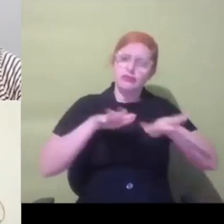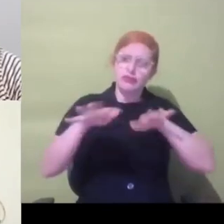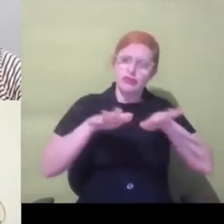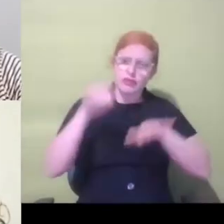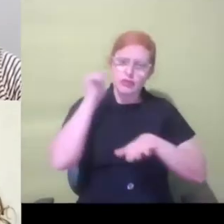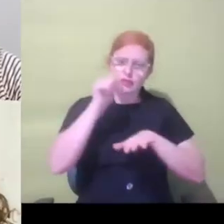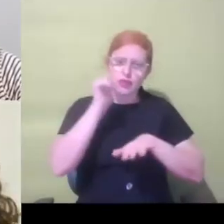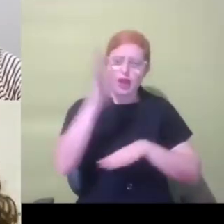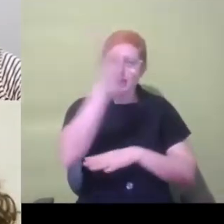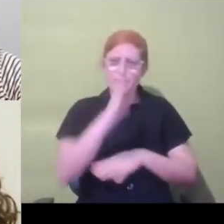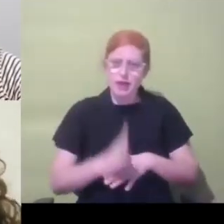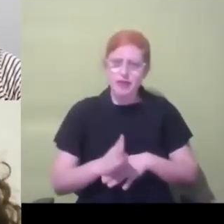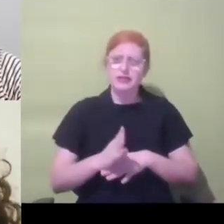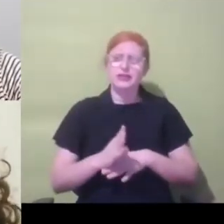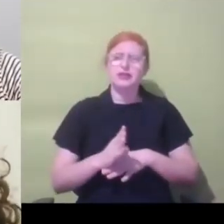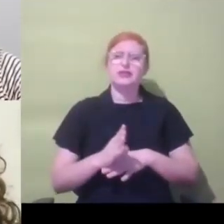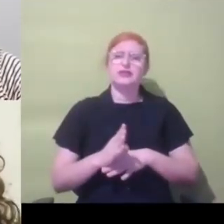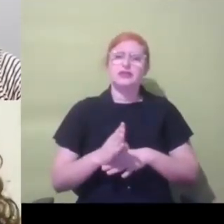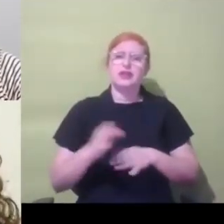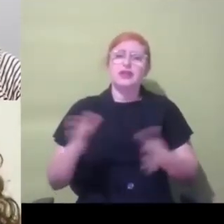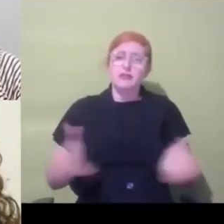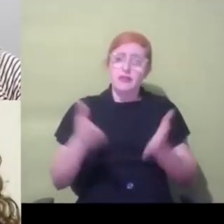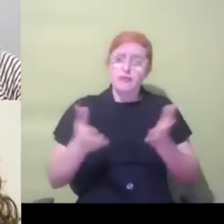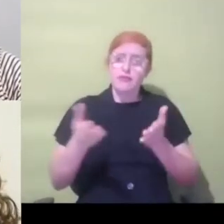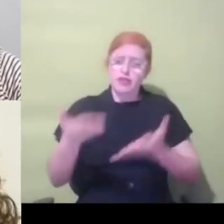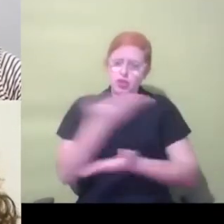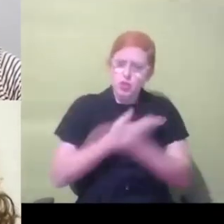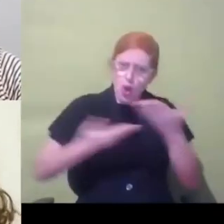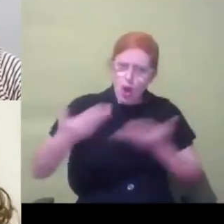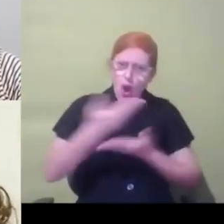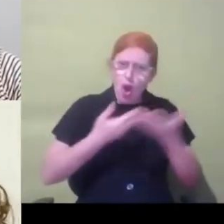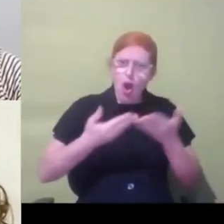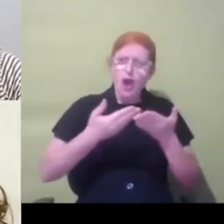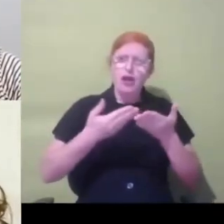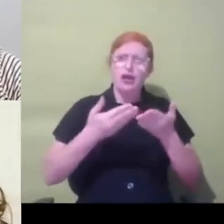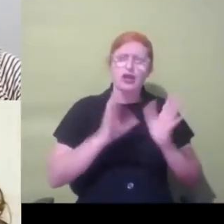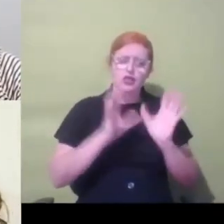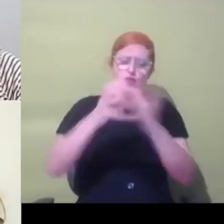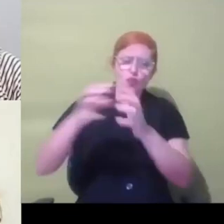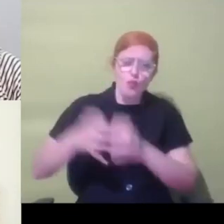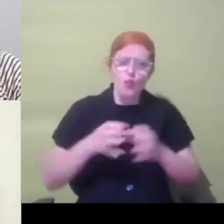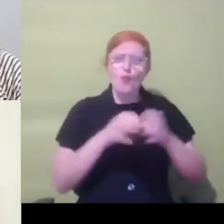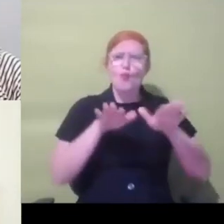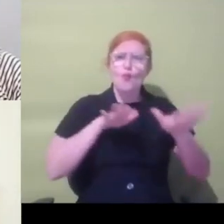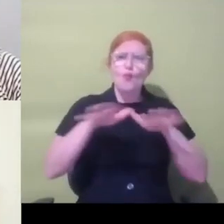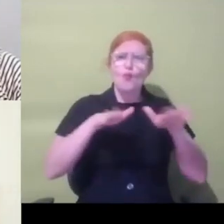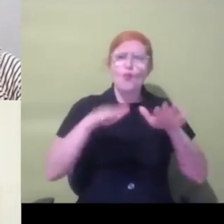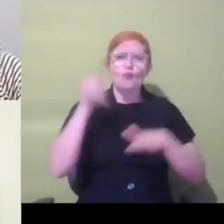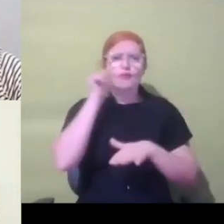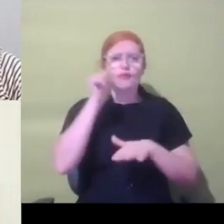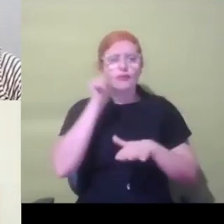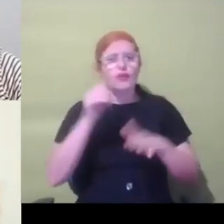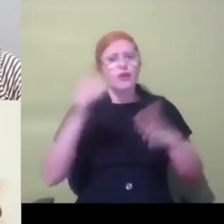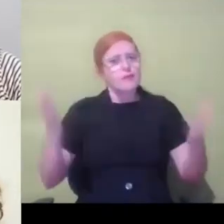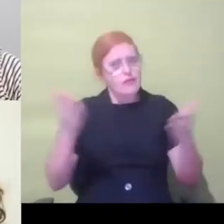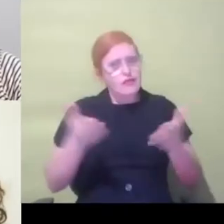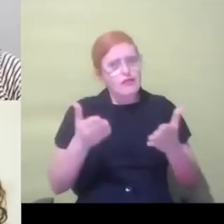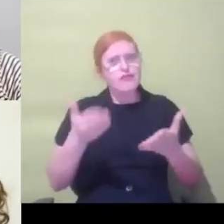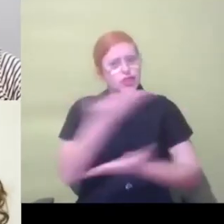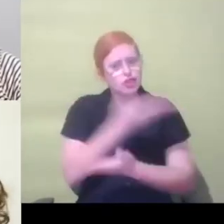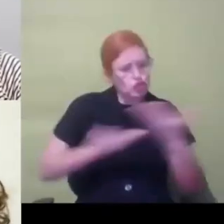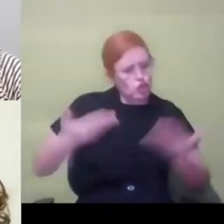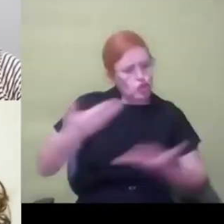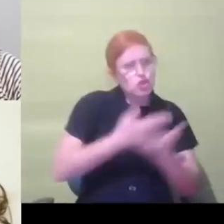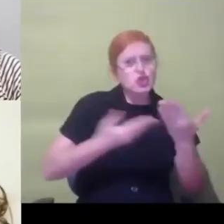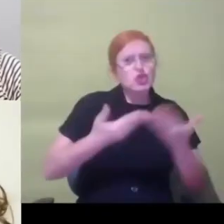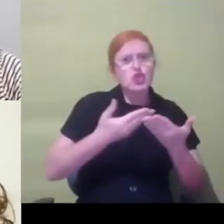promover, inclusive, troca entre diferentes movimentos, o nosso intuito é que a gente possa promover troca entre essas